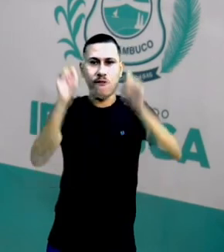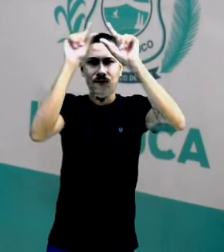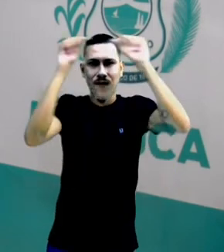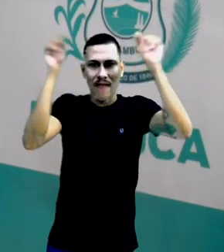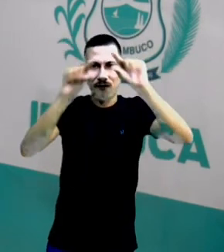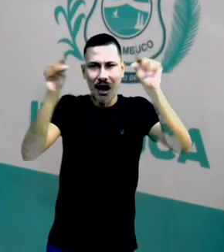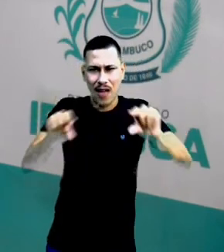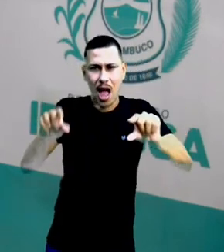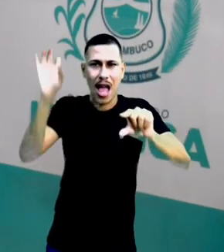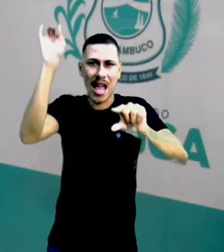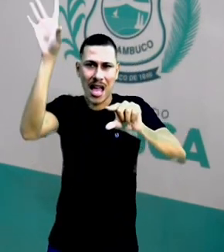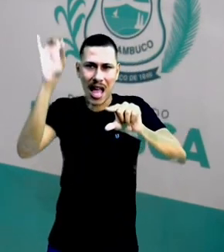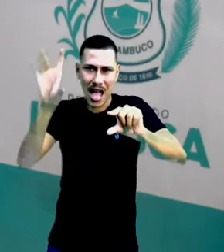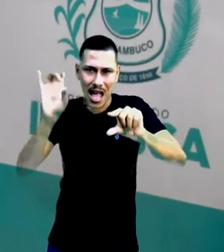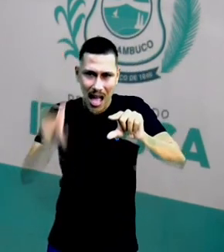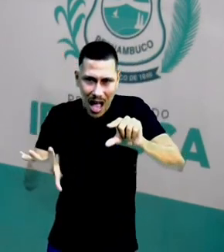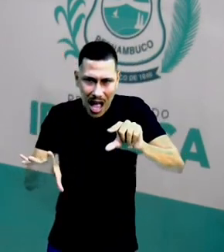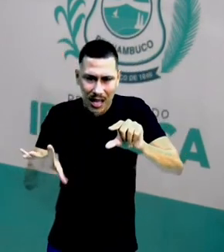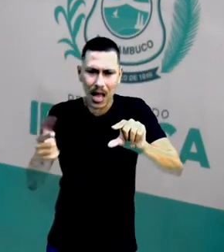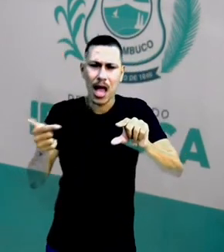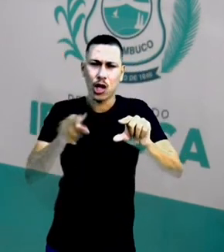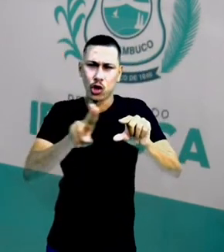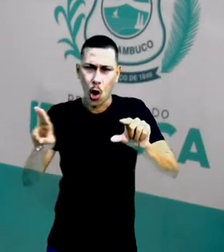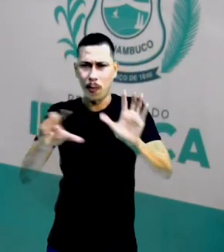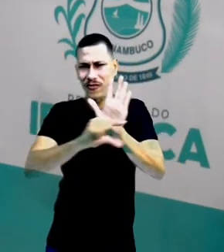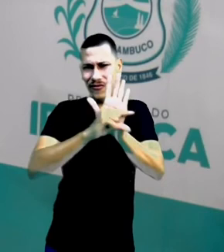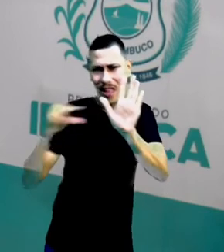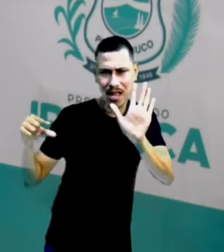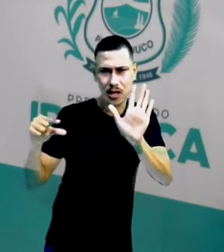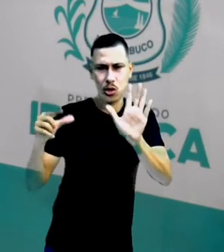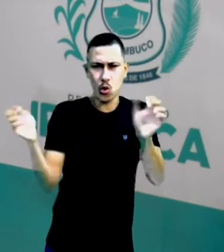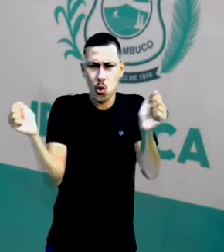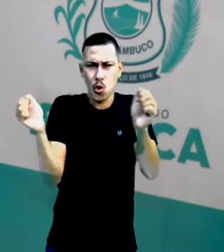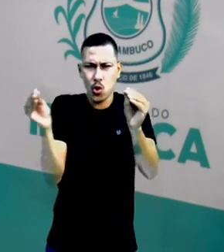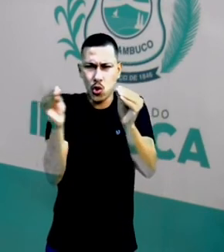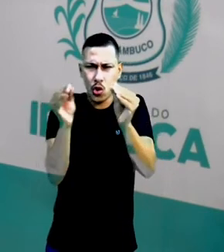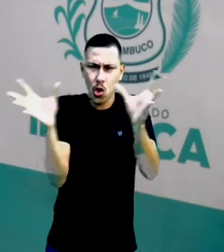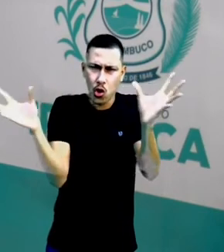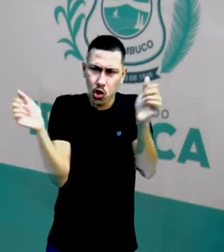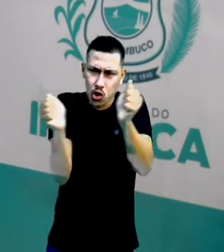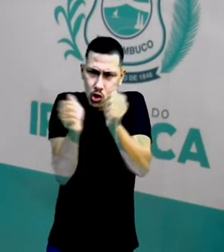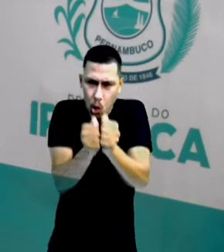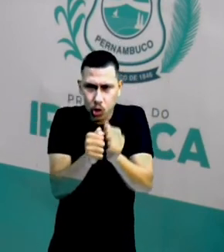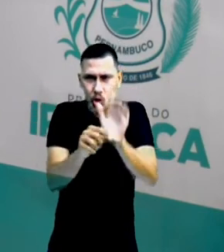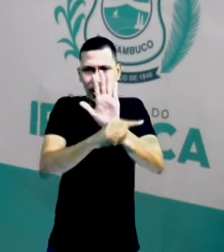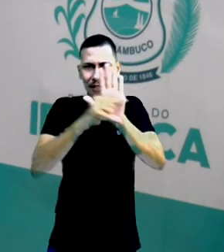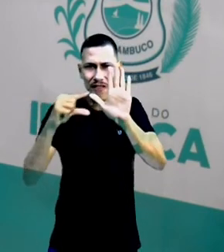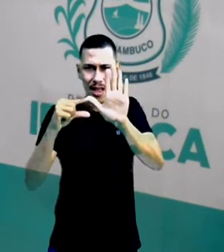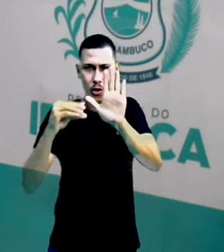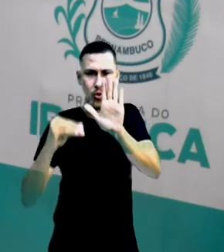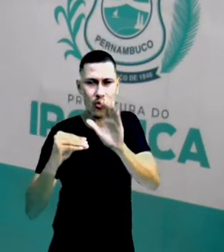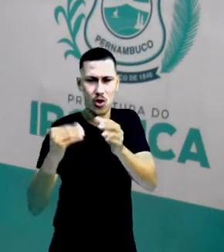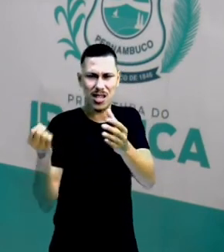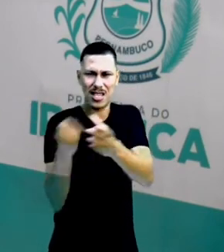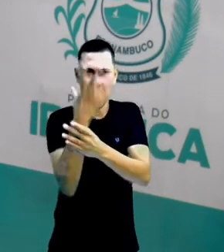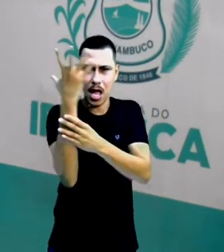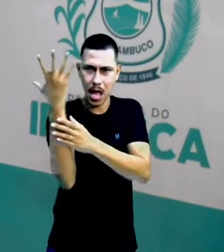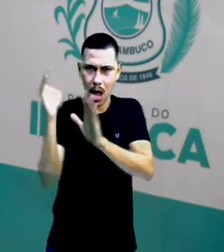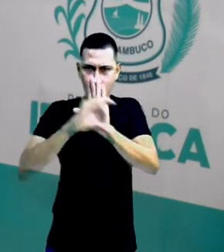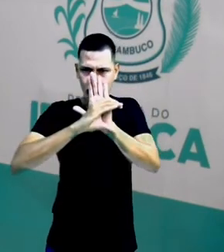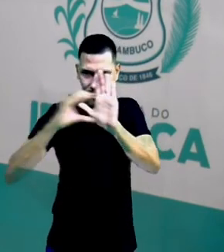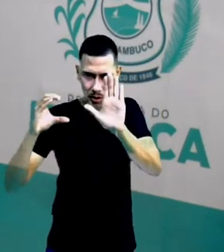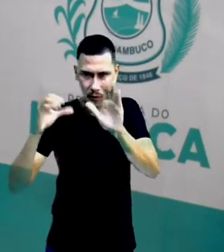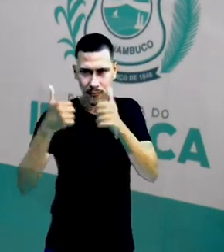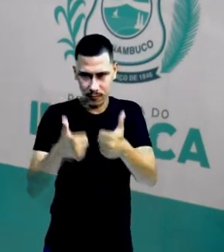do Haikai a gente chama de verso. Esse conjuntinho de verso forma uma estrofe, ok?